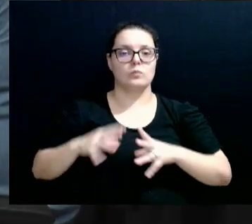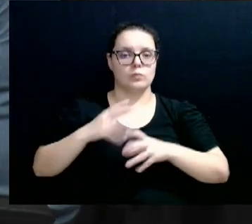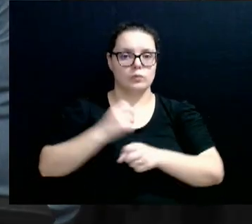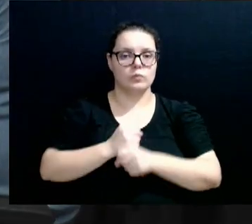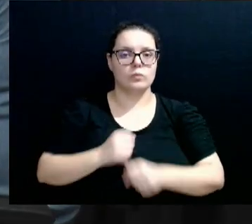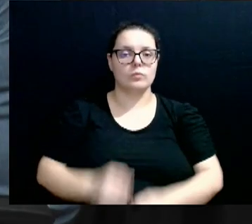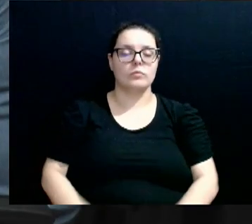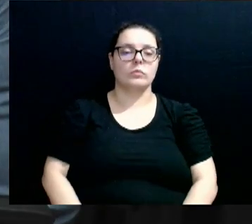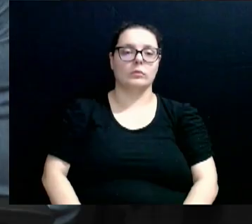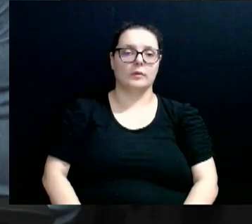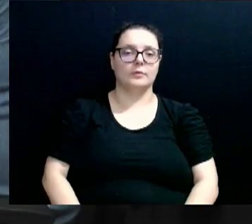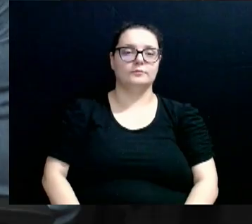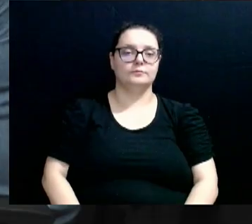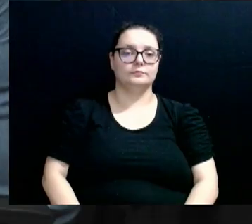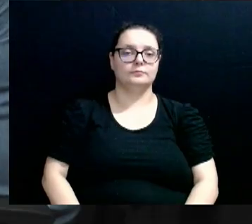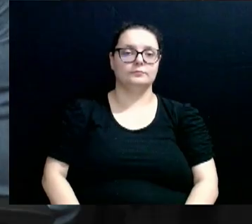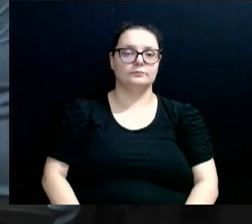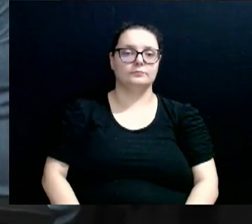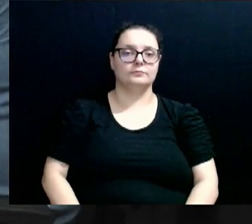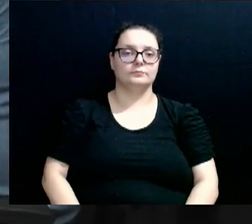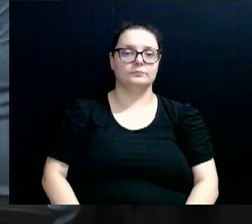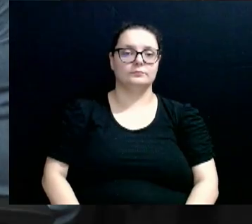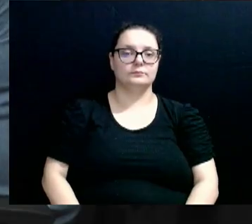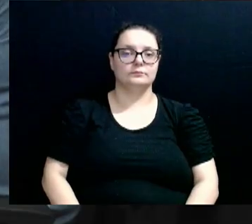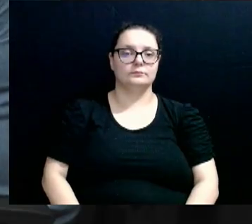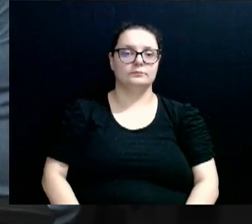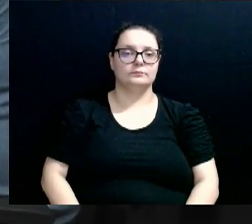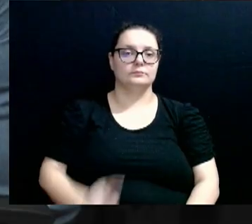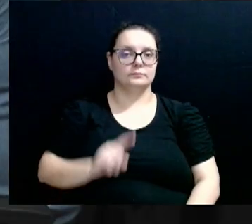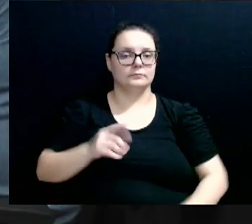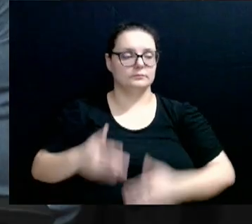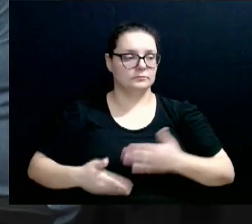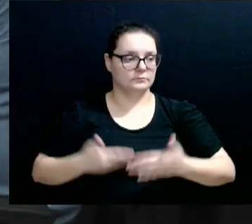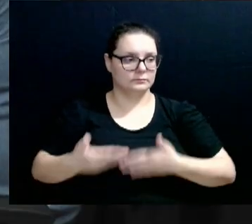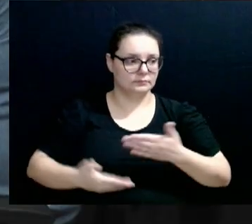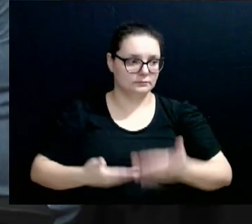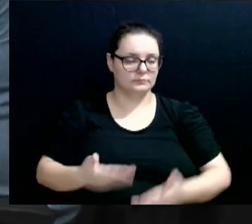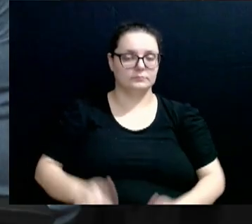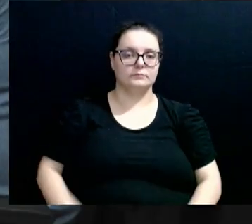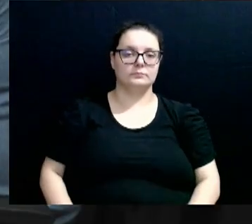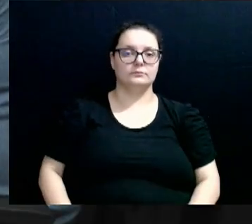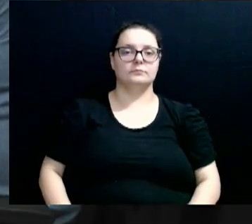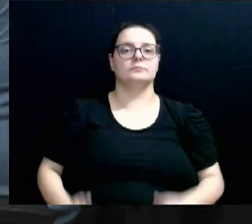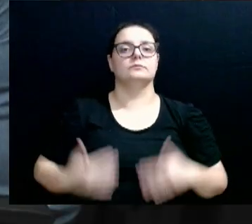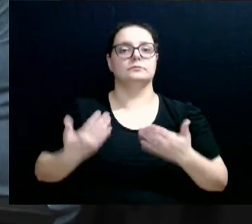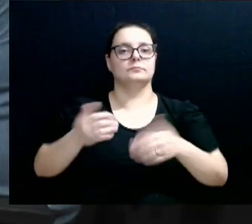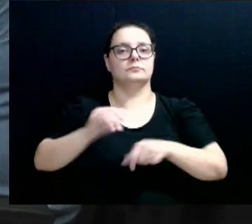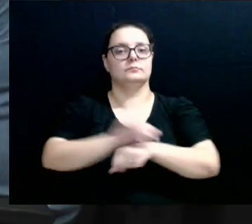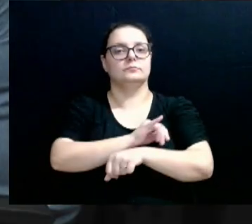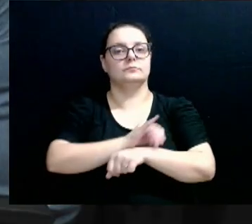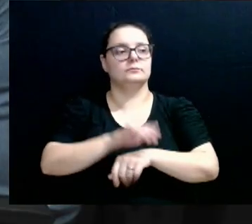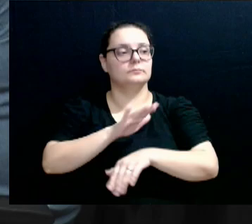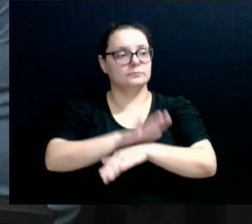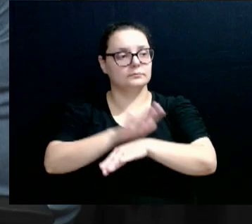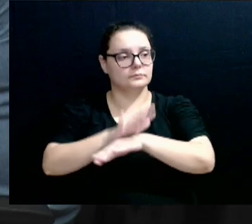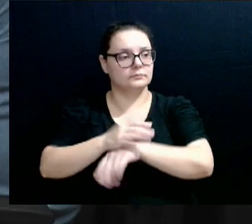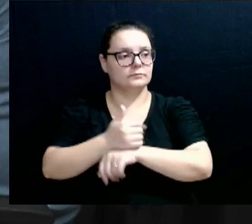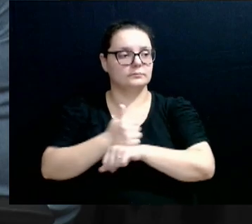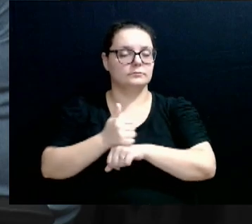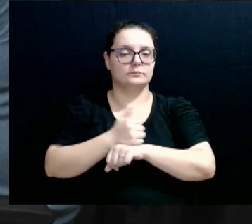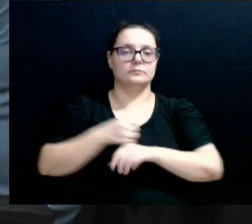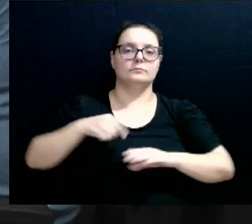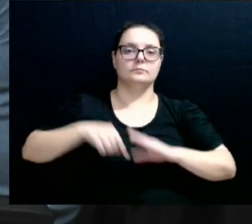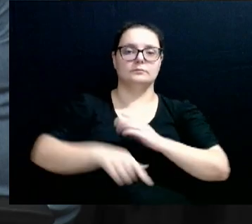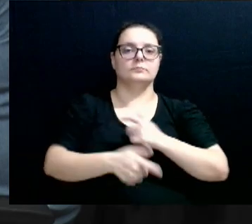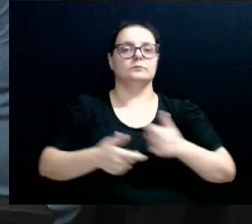também que não são de servidores, quais são as estratégias que ajudam um profissional a avançar na carreira, né?